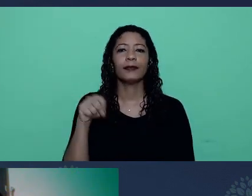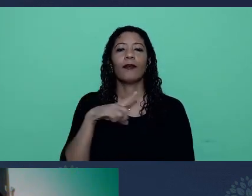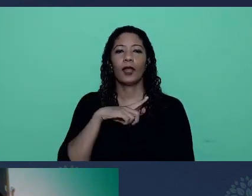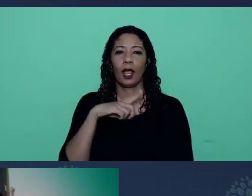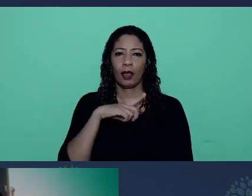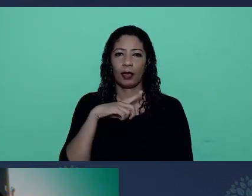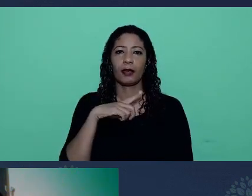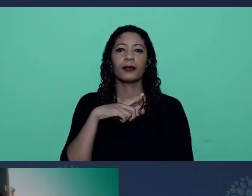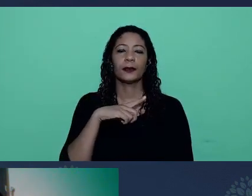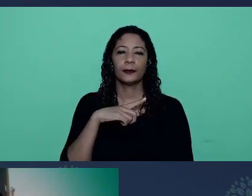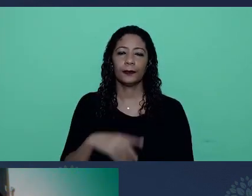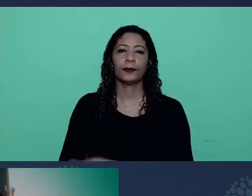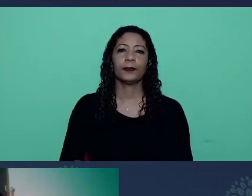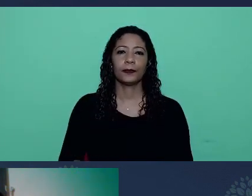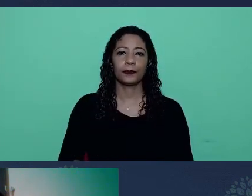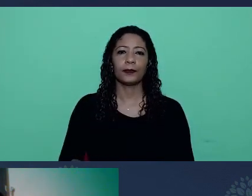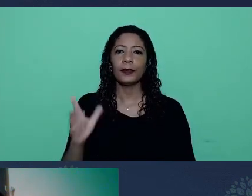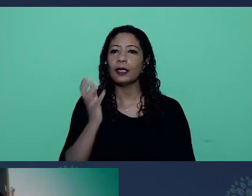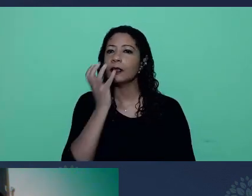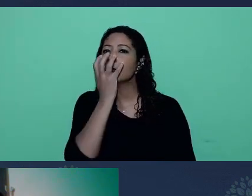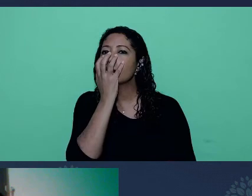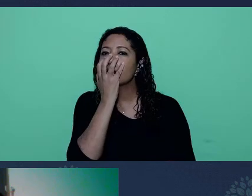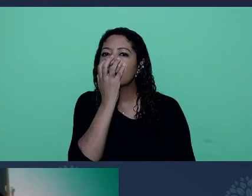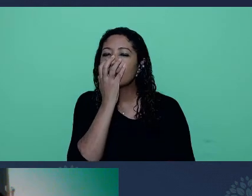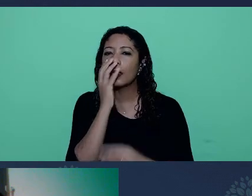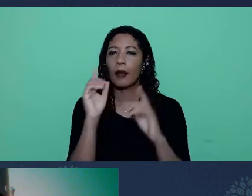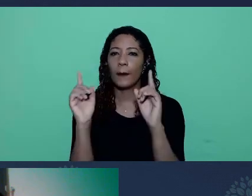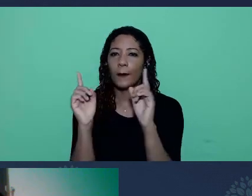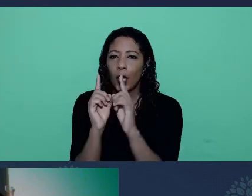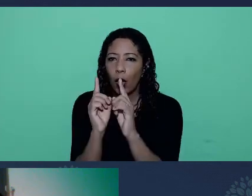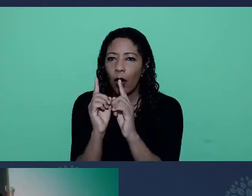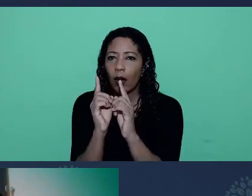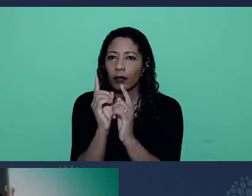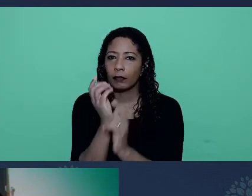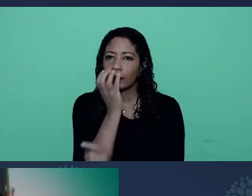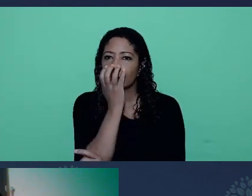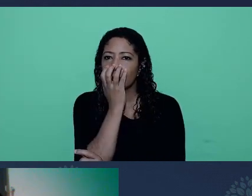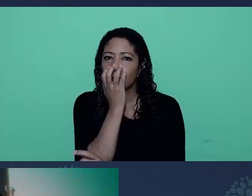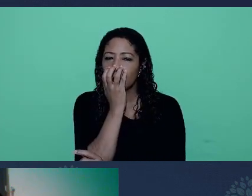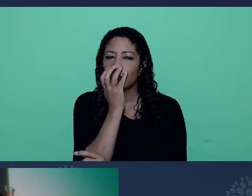essas máscaras são pequenas e elas